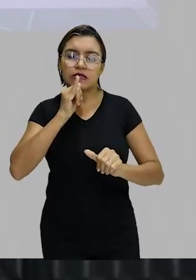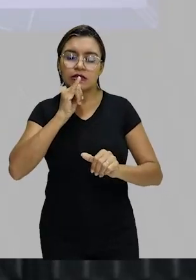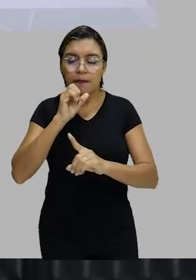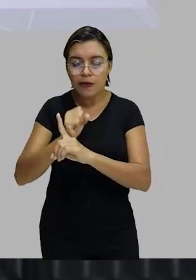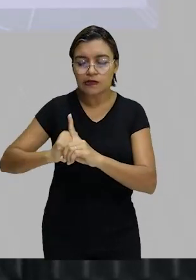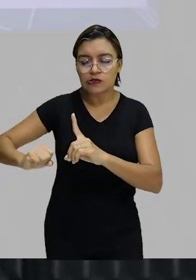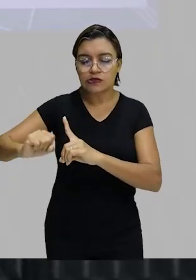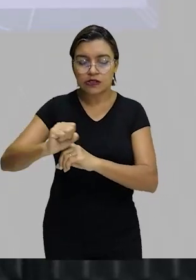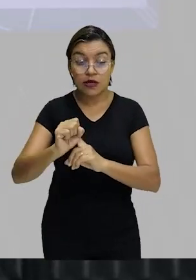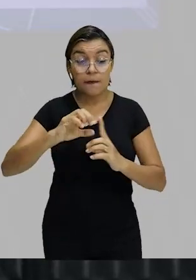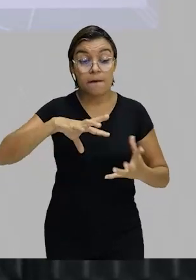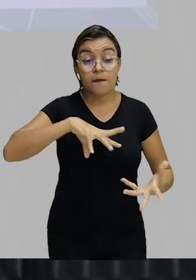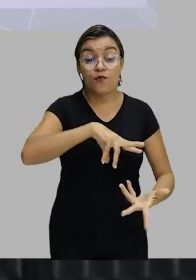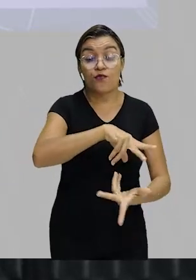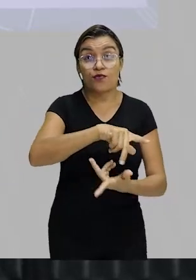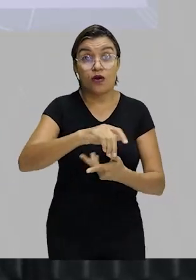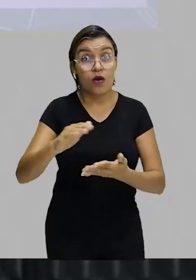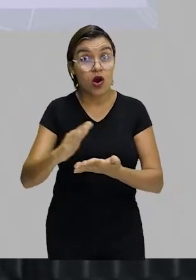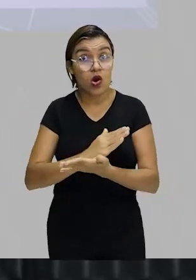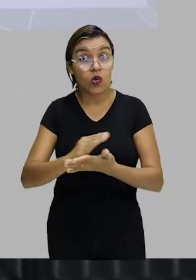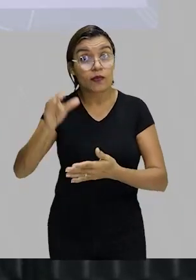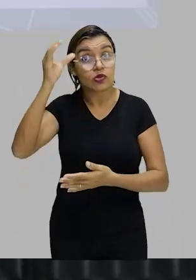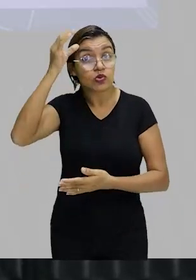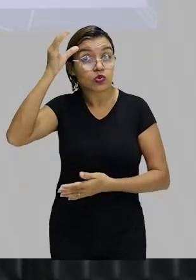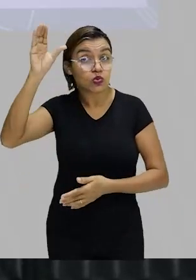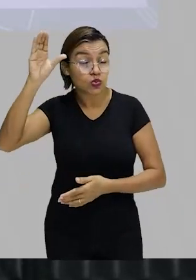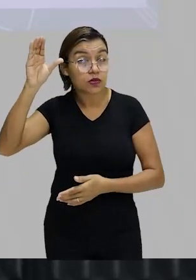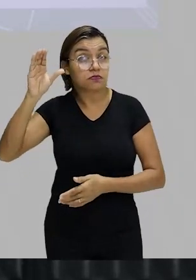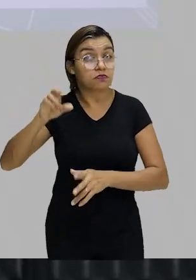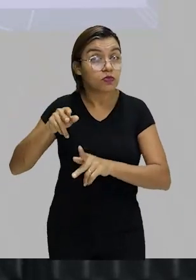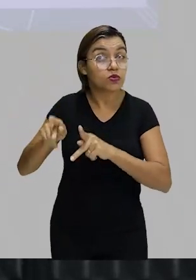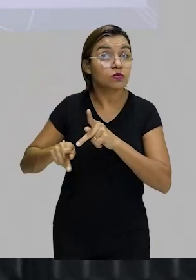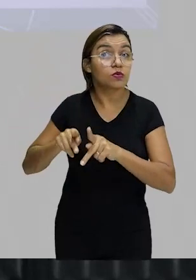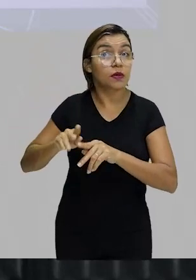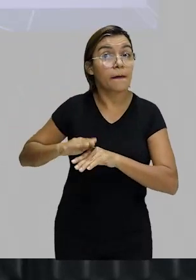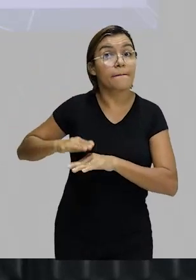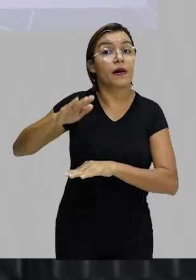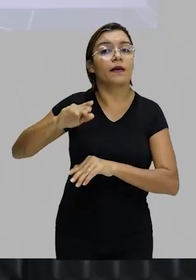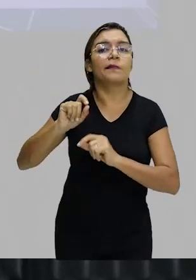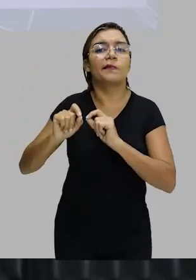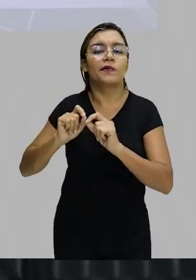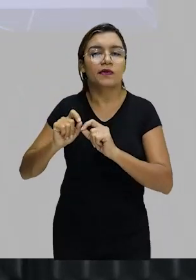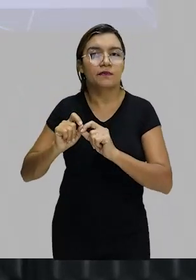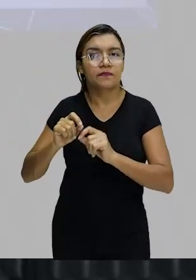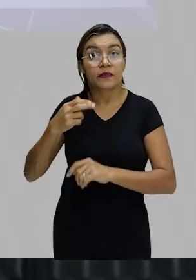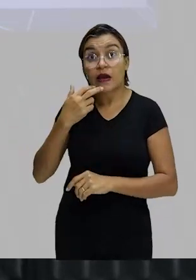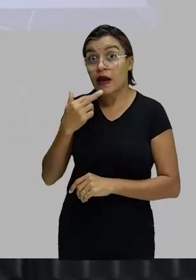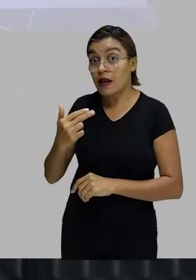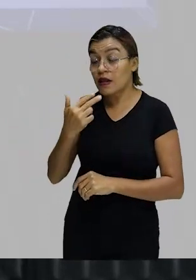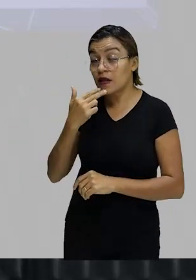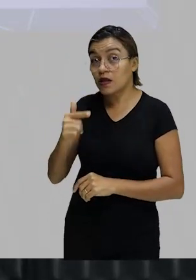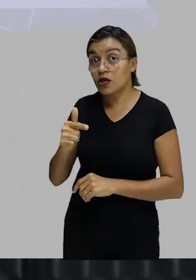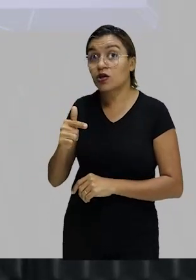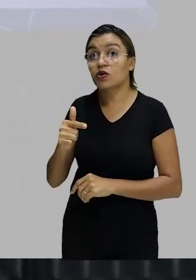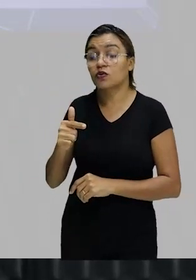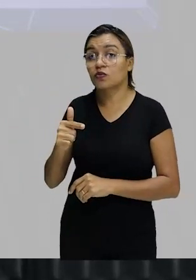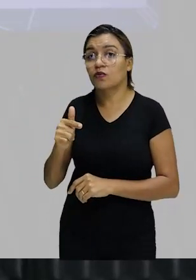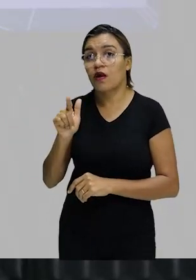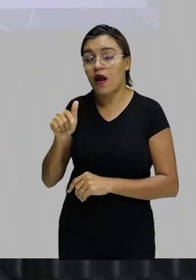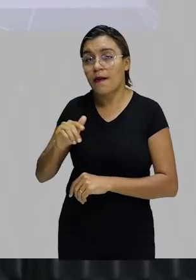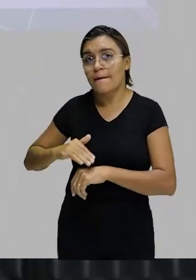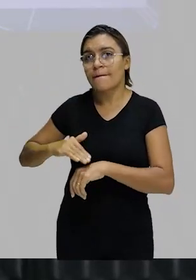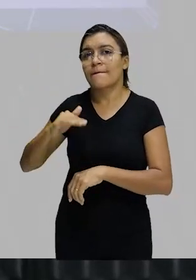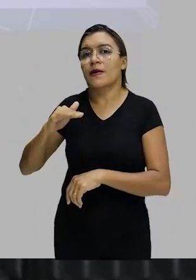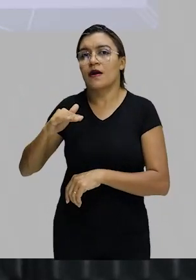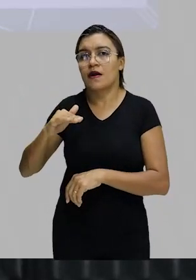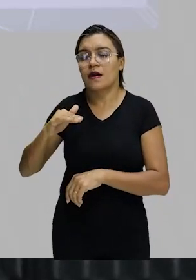mundial. Algumas culturas são mais populares justamente porque a língua ou o idioma dessa cultura é mais